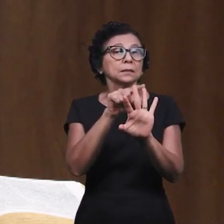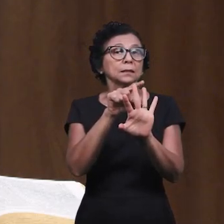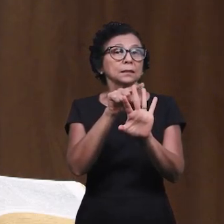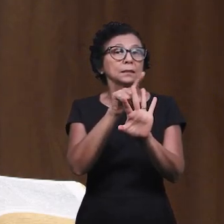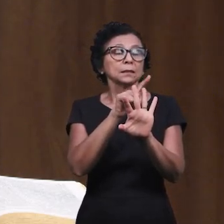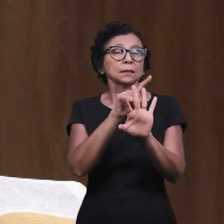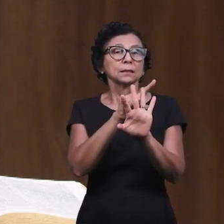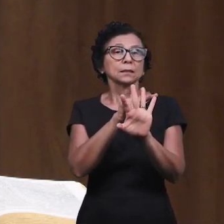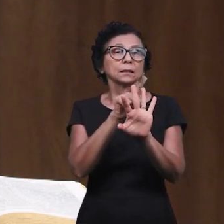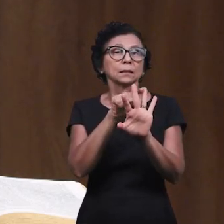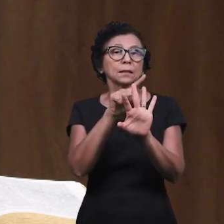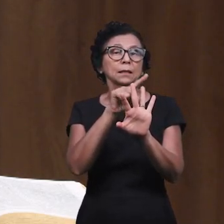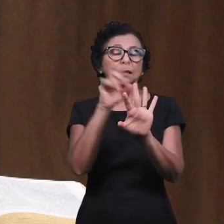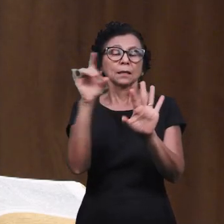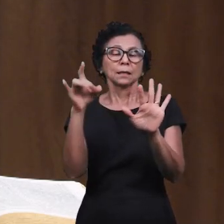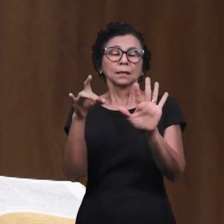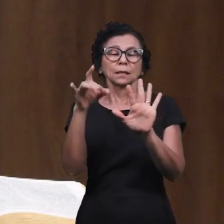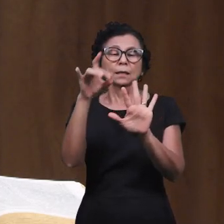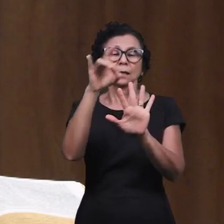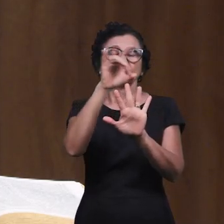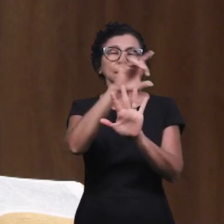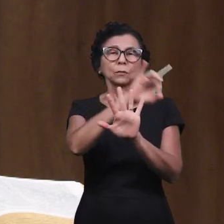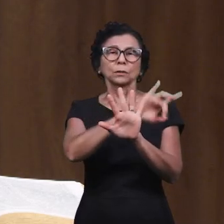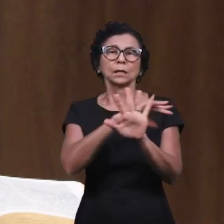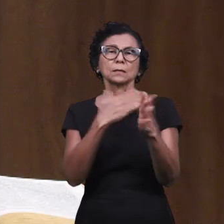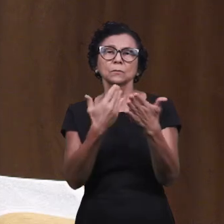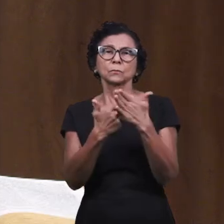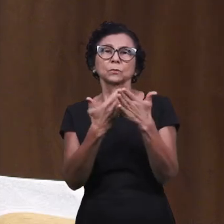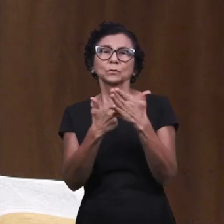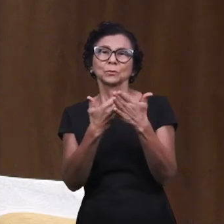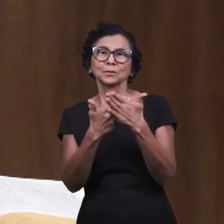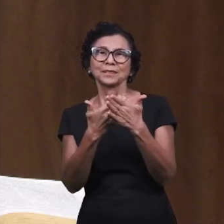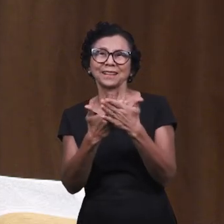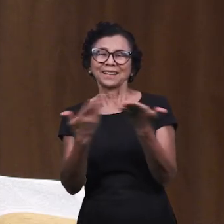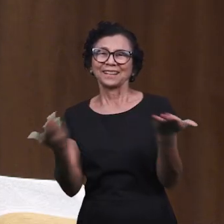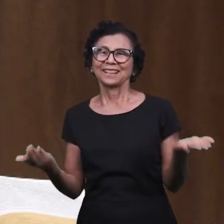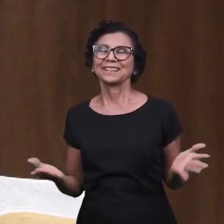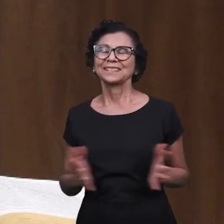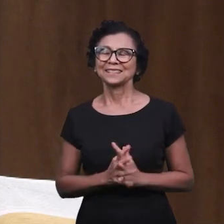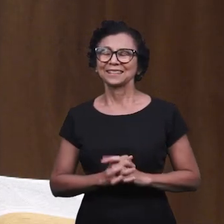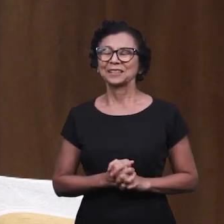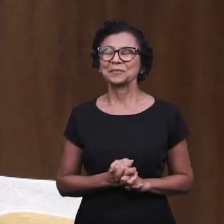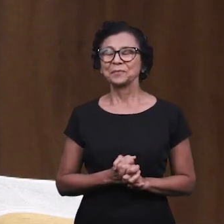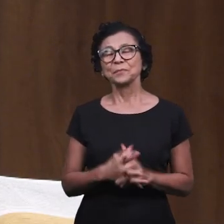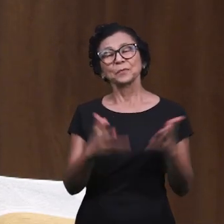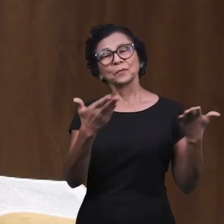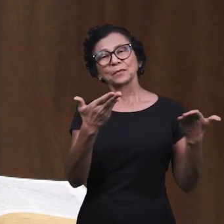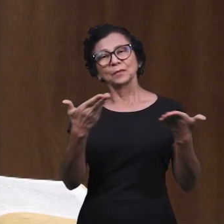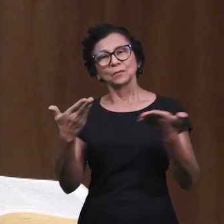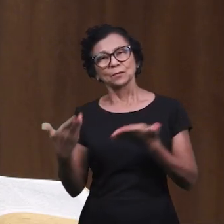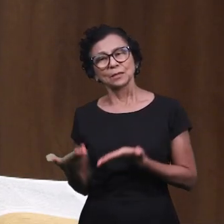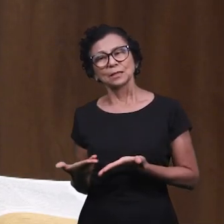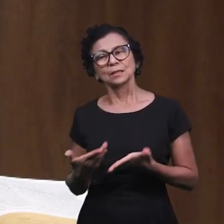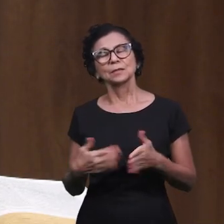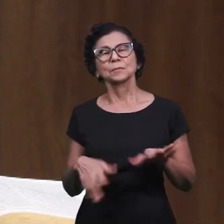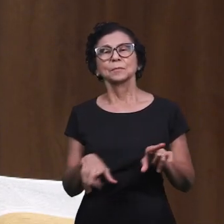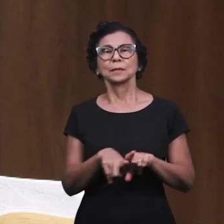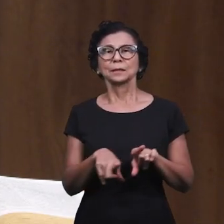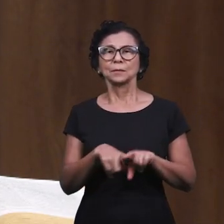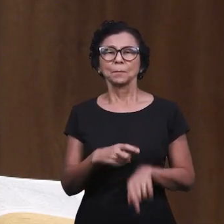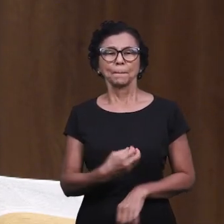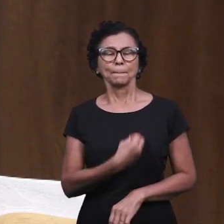e contamos com, né, você para estar também tendo conhecimento deste assunto tão importante